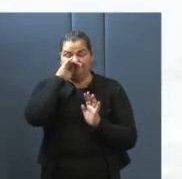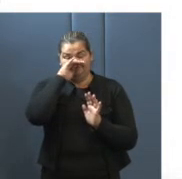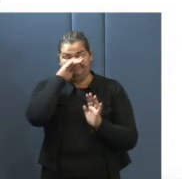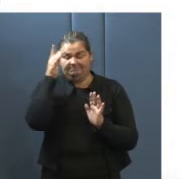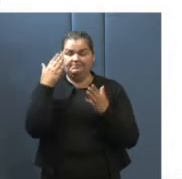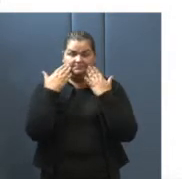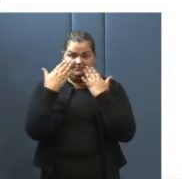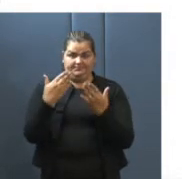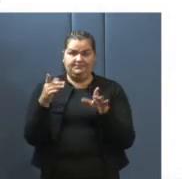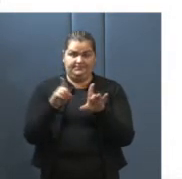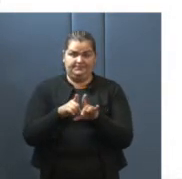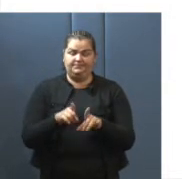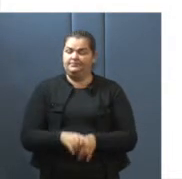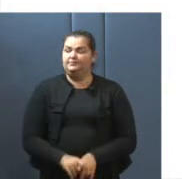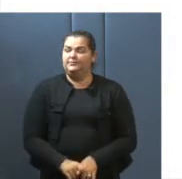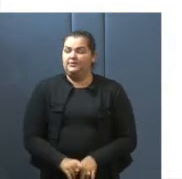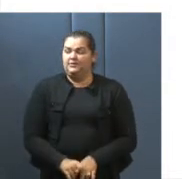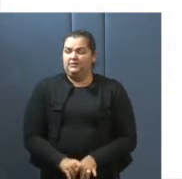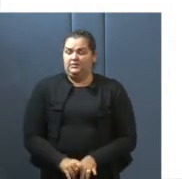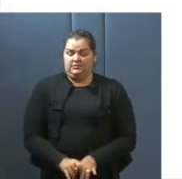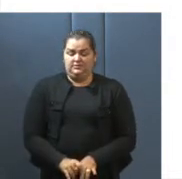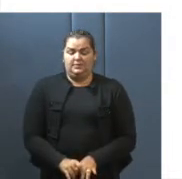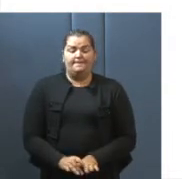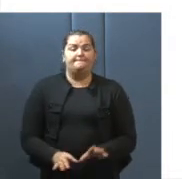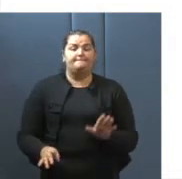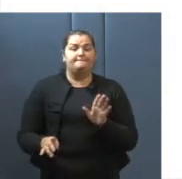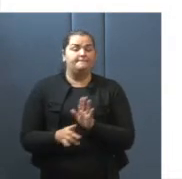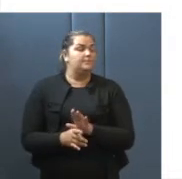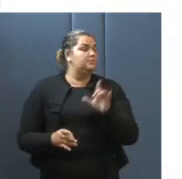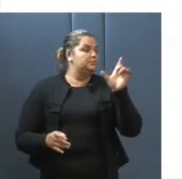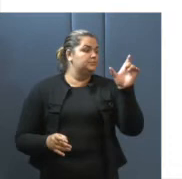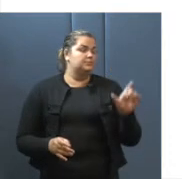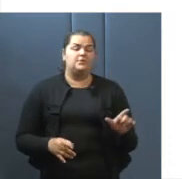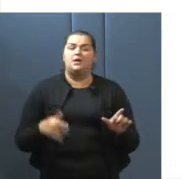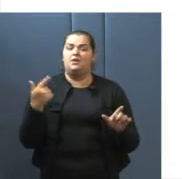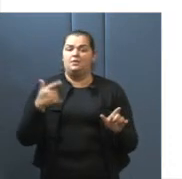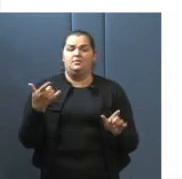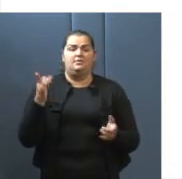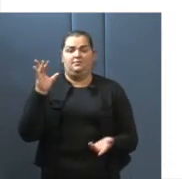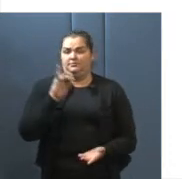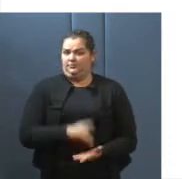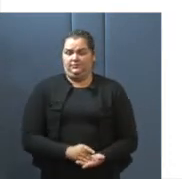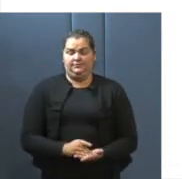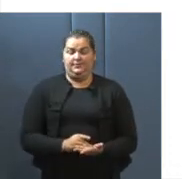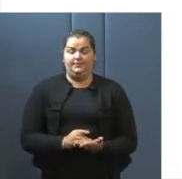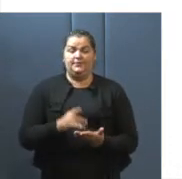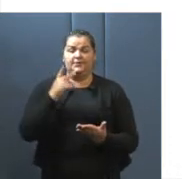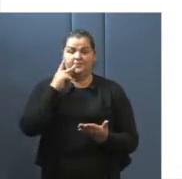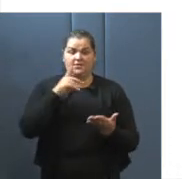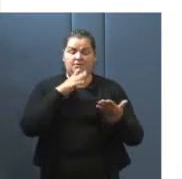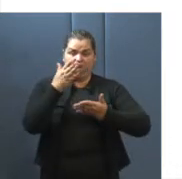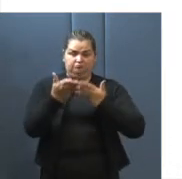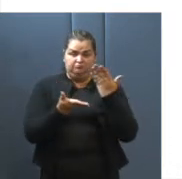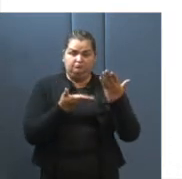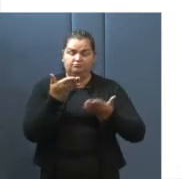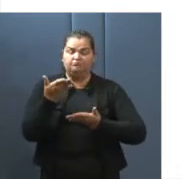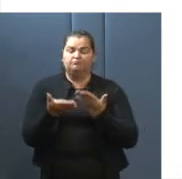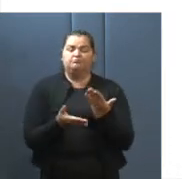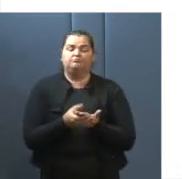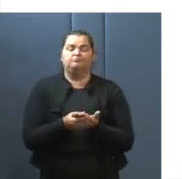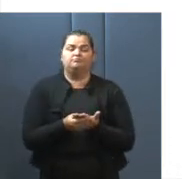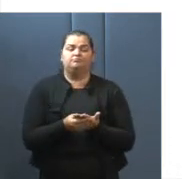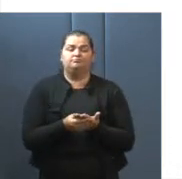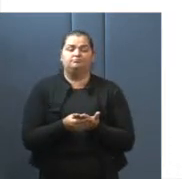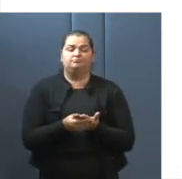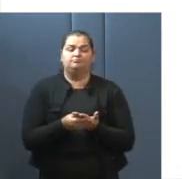dele, a ferramenta IPIC não foi efetiva. Estudo conduzido pelo